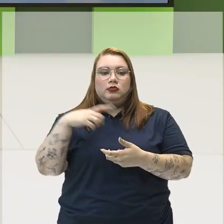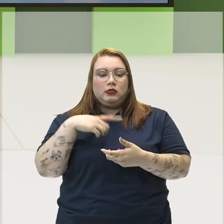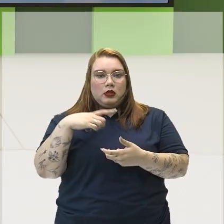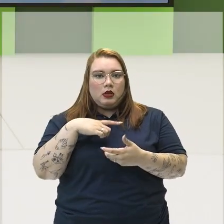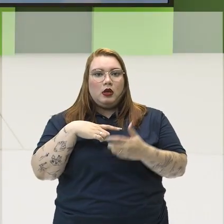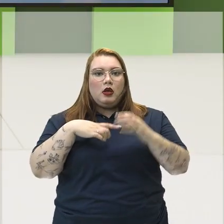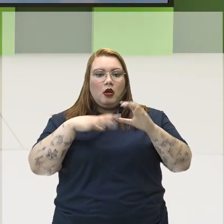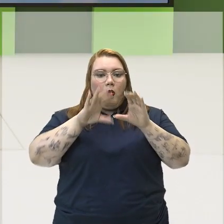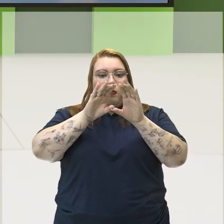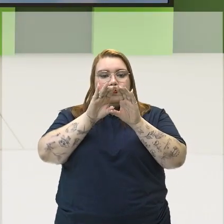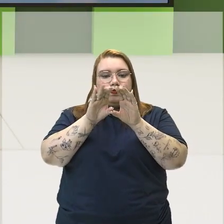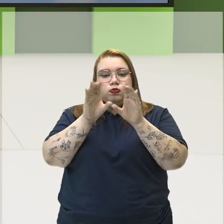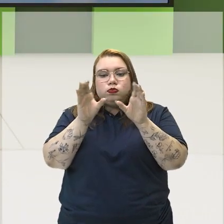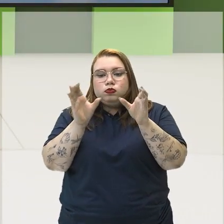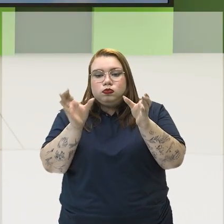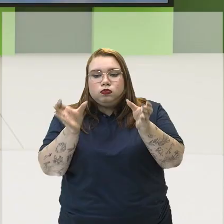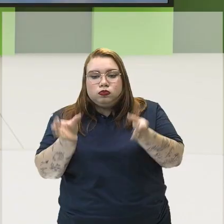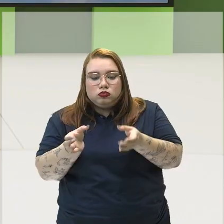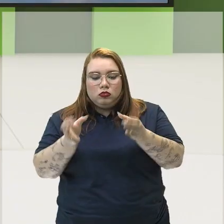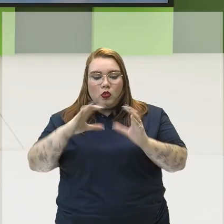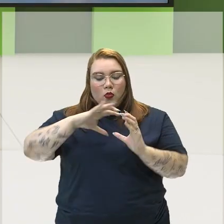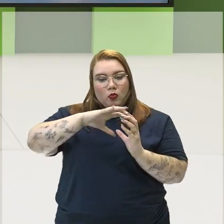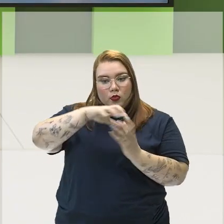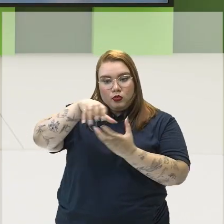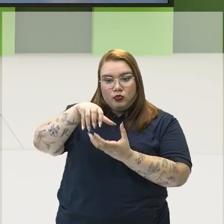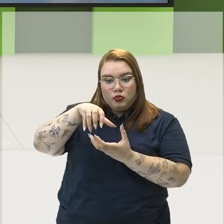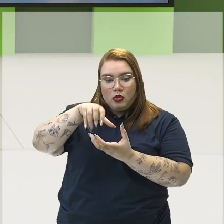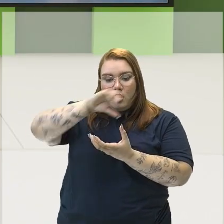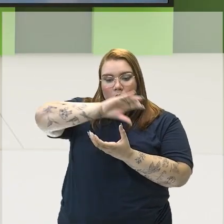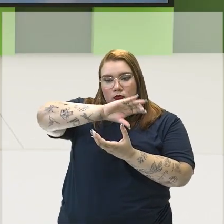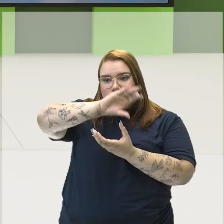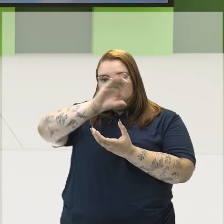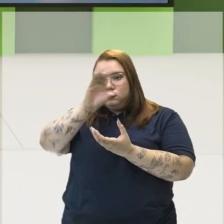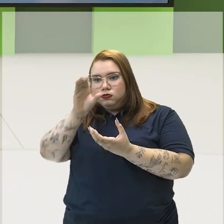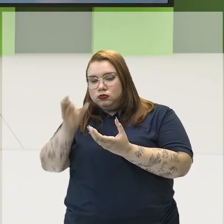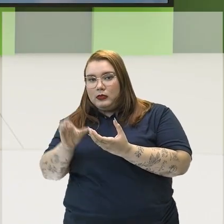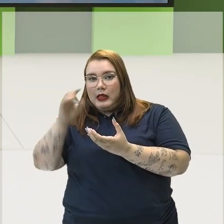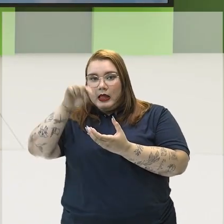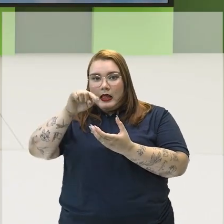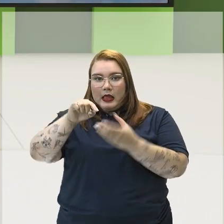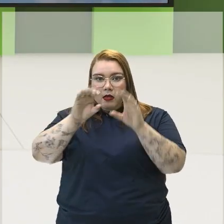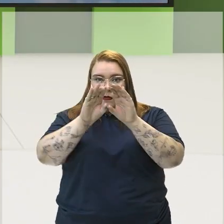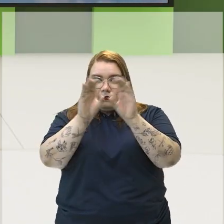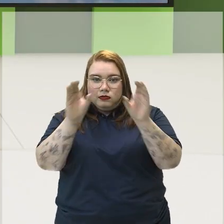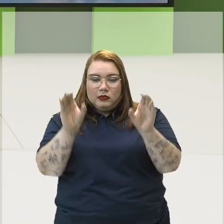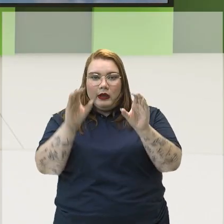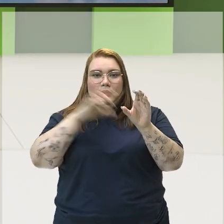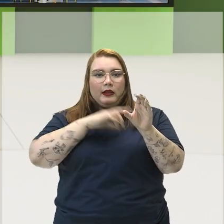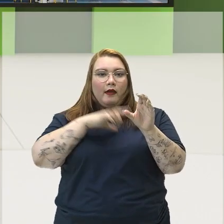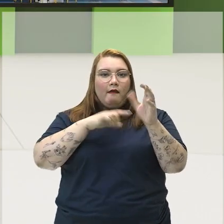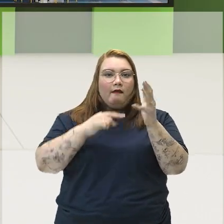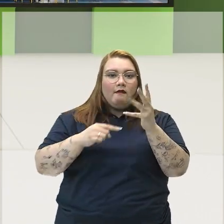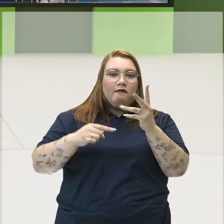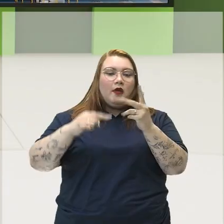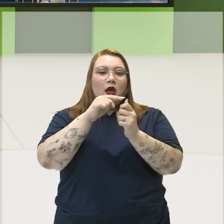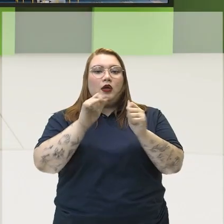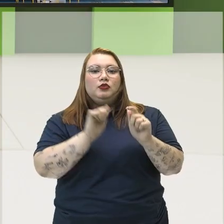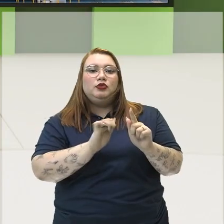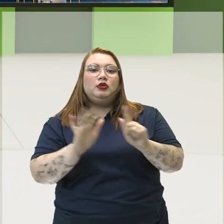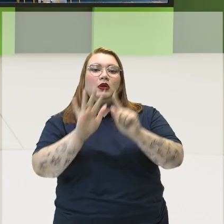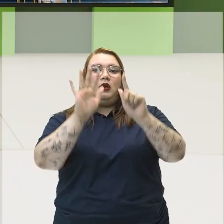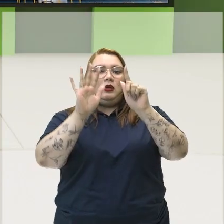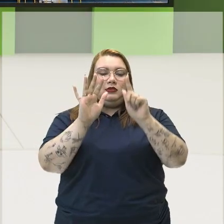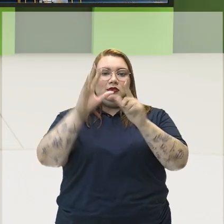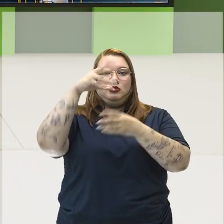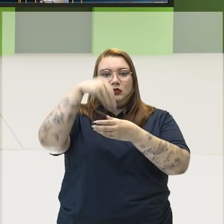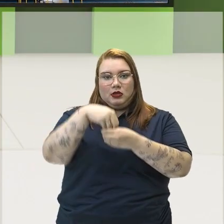grande camada ali de atmosfera com diferentes gases. Se existe uma grande quantidade de gases que são poluentes e